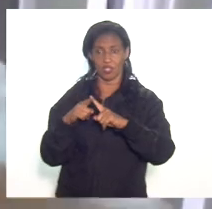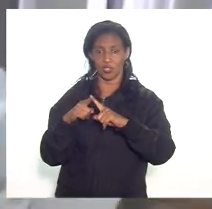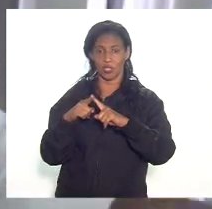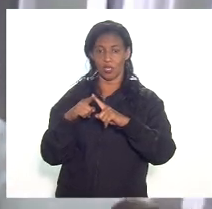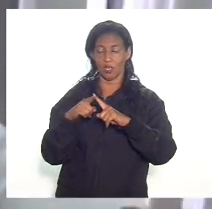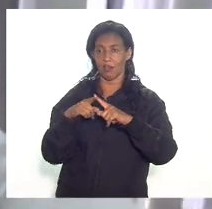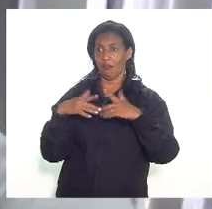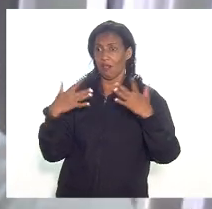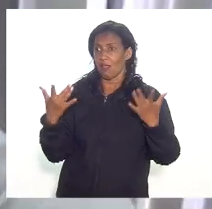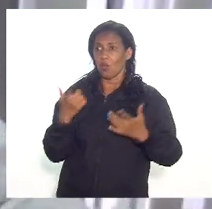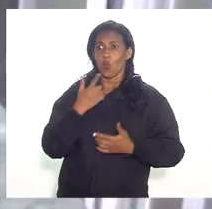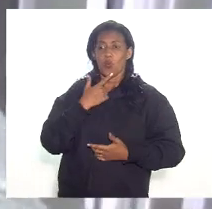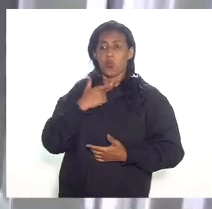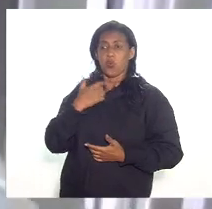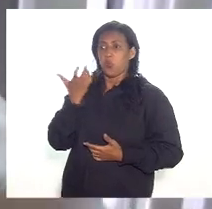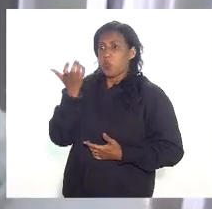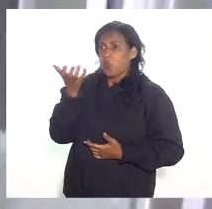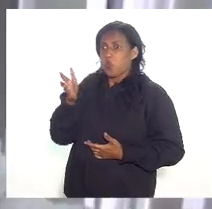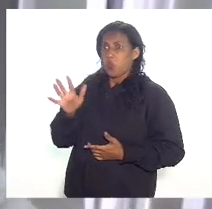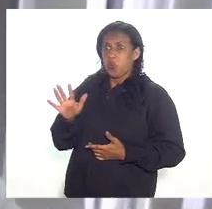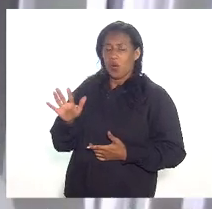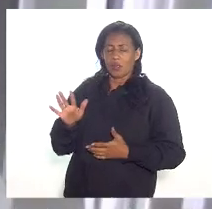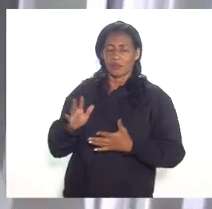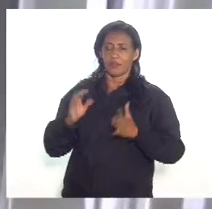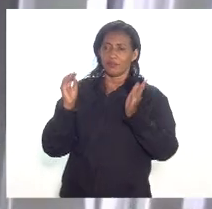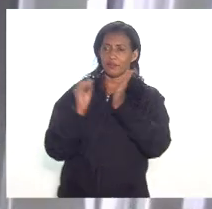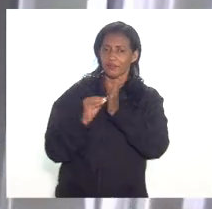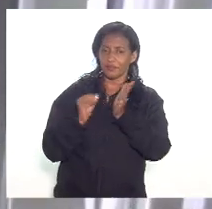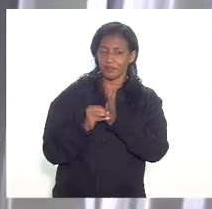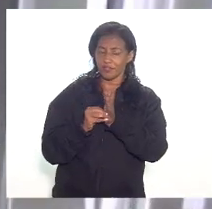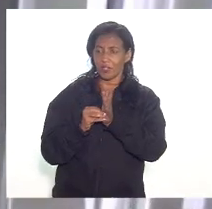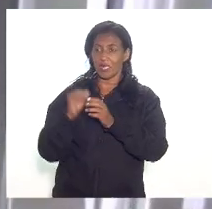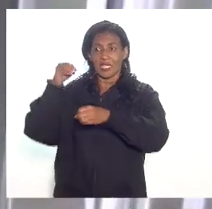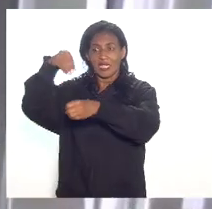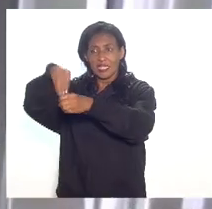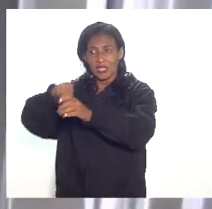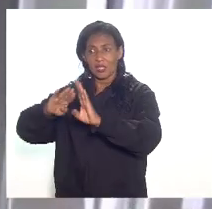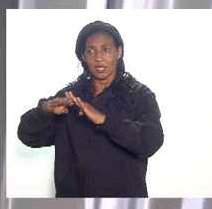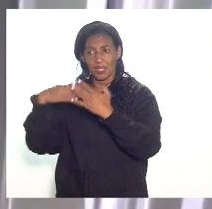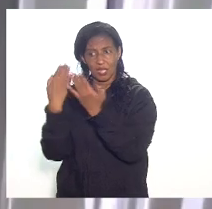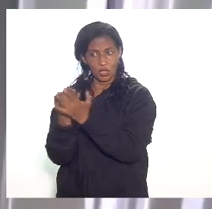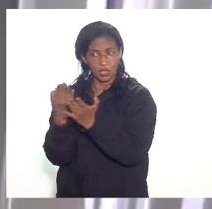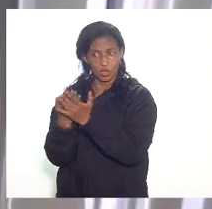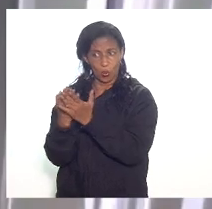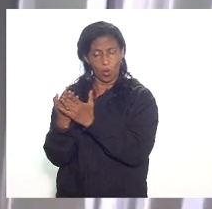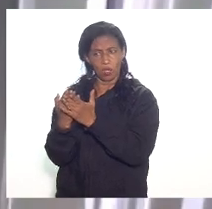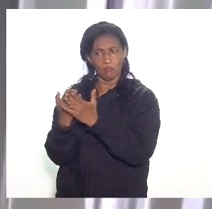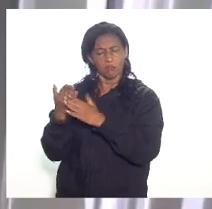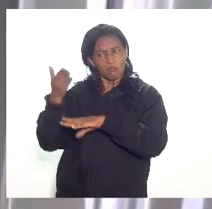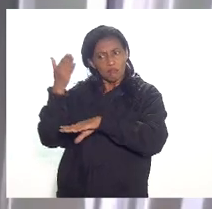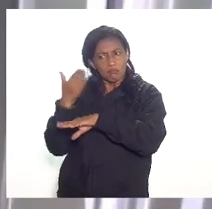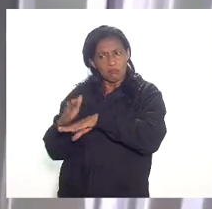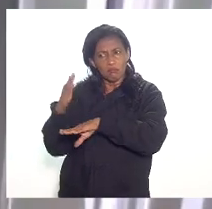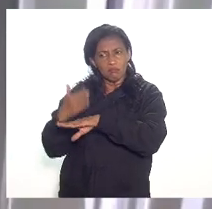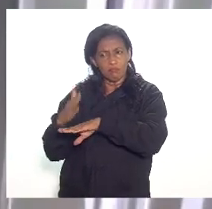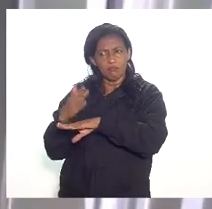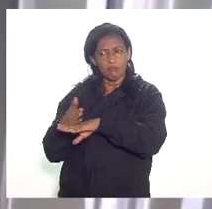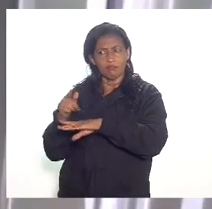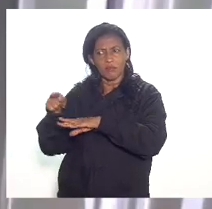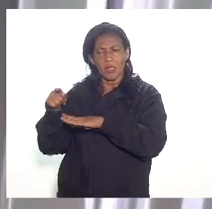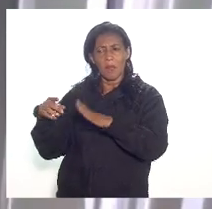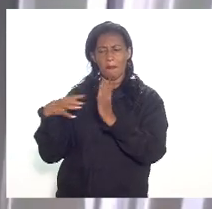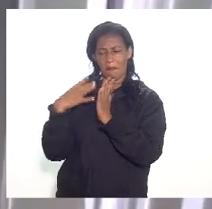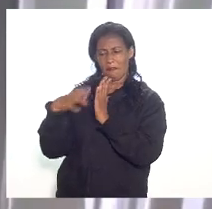indesejável é indesejável que no ambiente escolar se pratique proselitismo